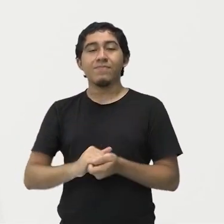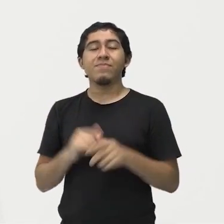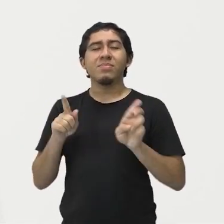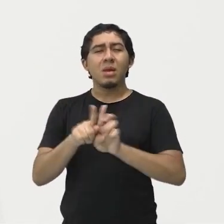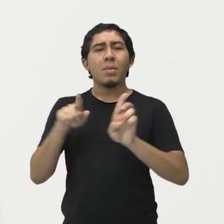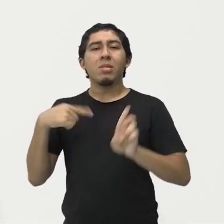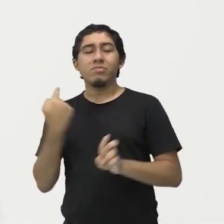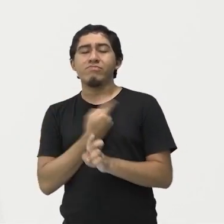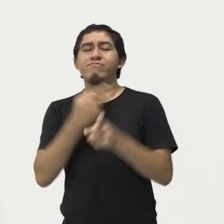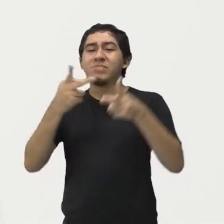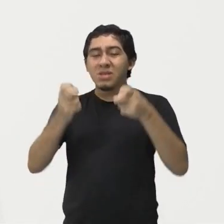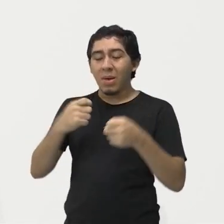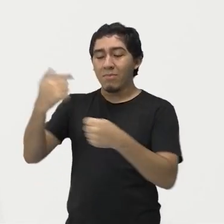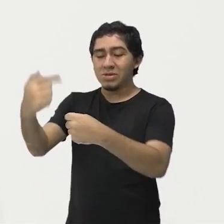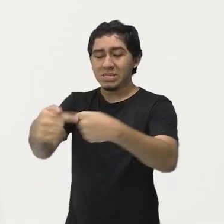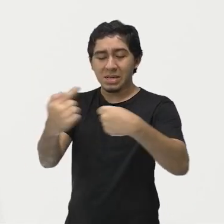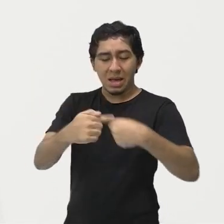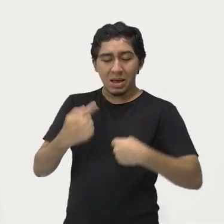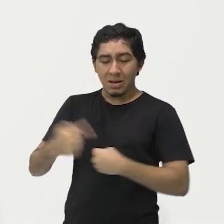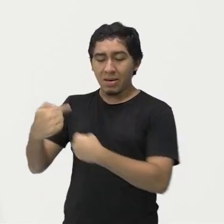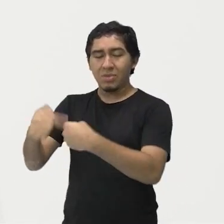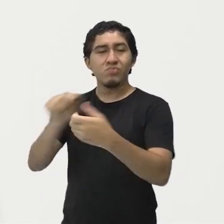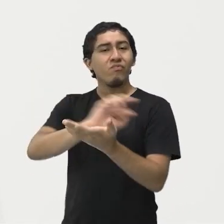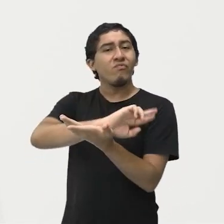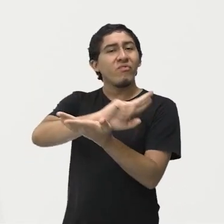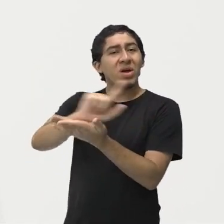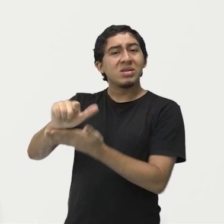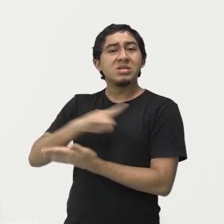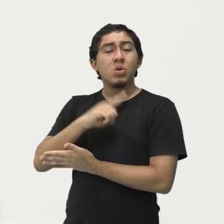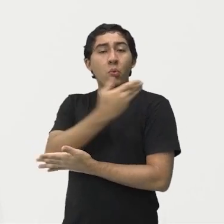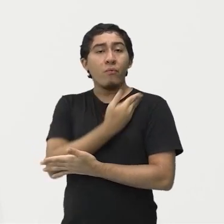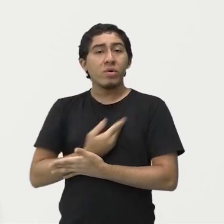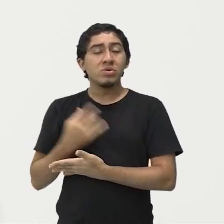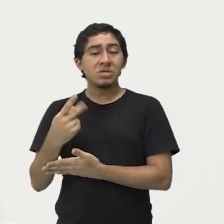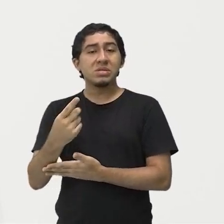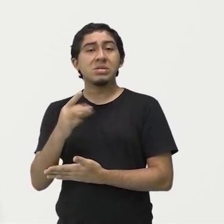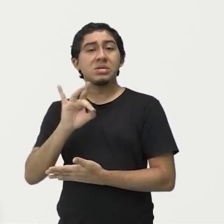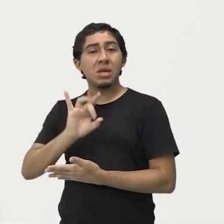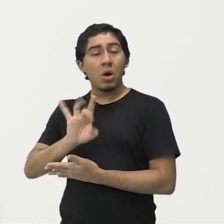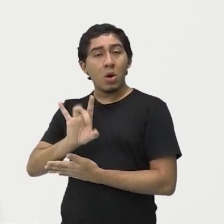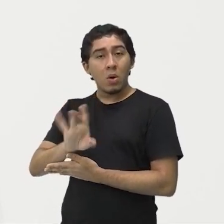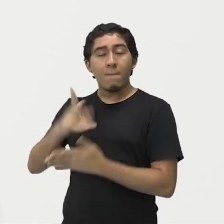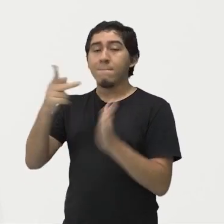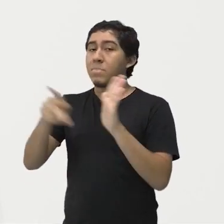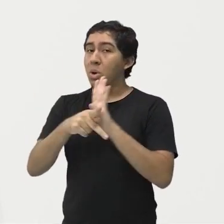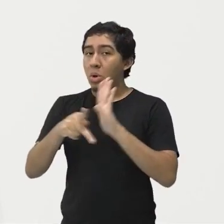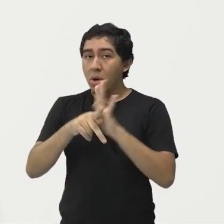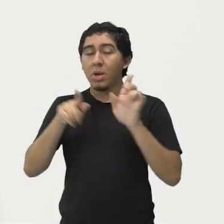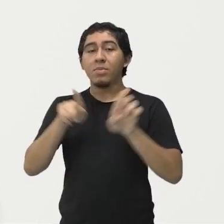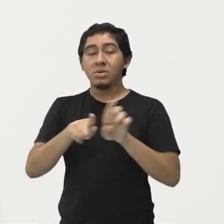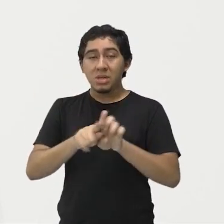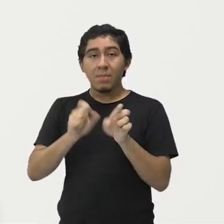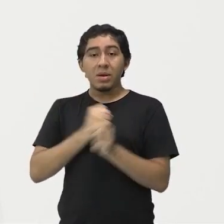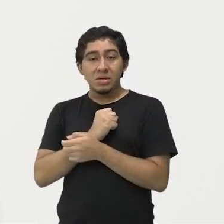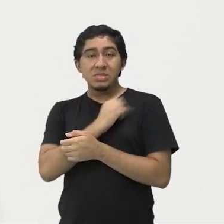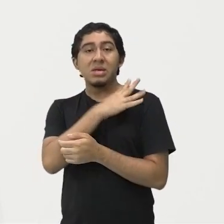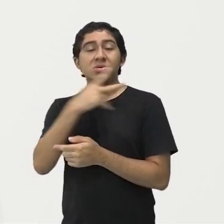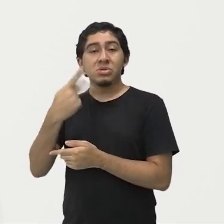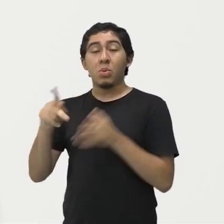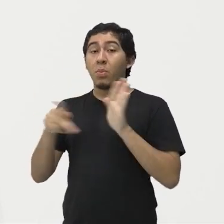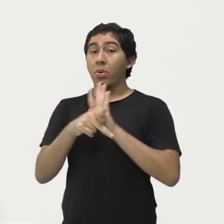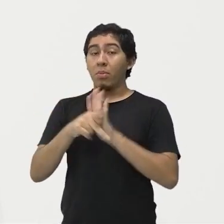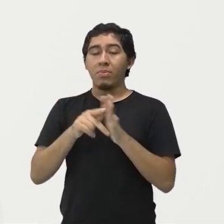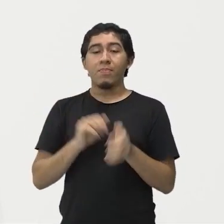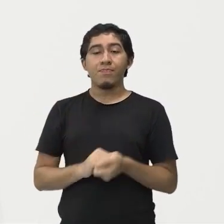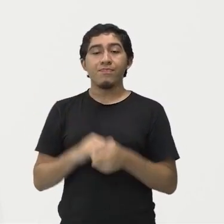independentes com o seu governo, com o seu exército. A Liga de Delos foi quando nós vamos ver todas essas cidades-estados